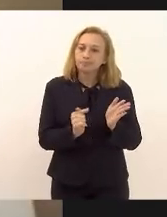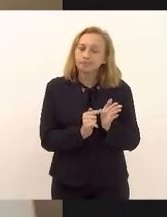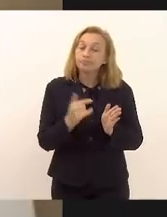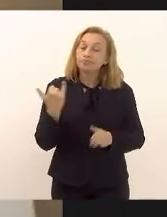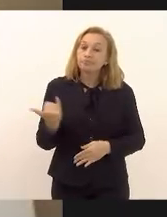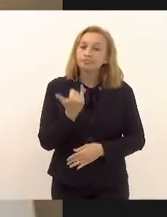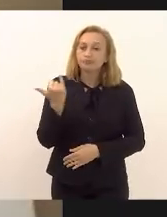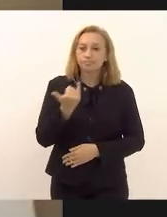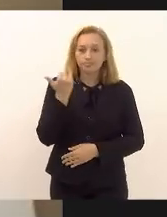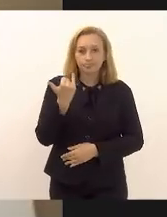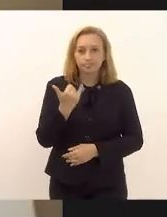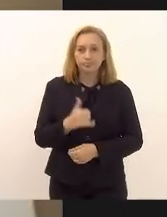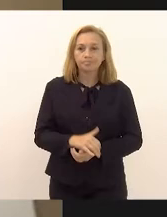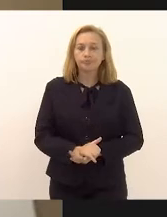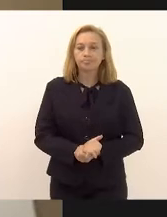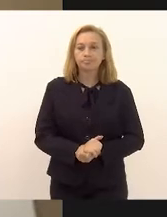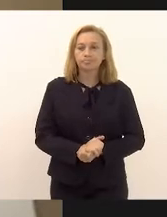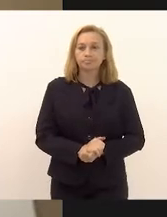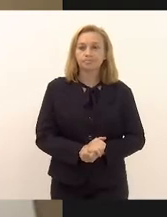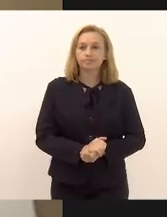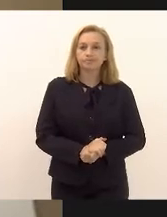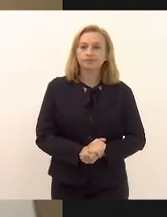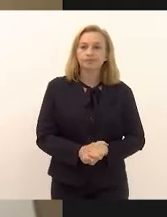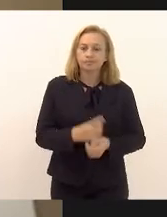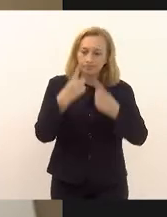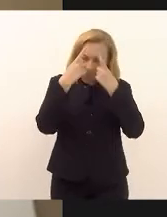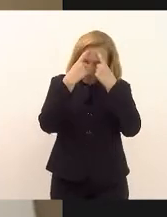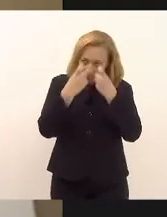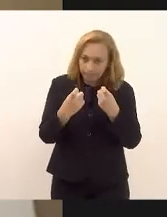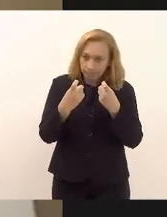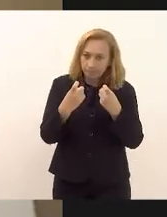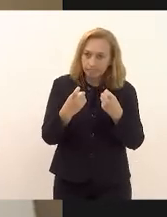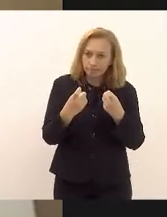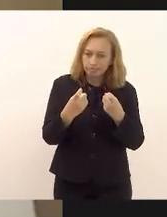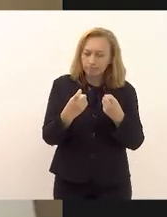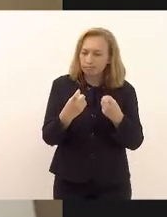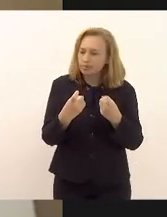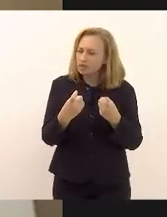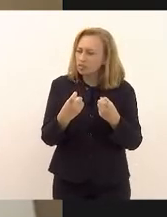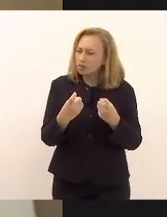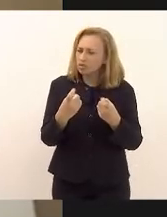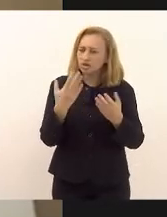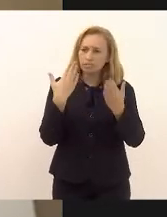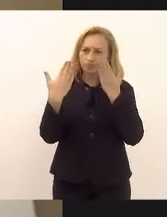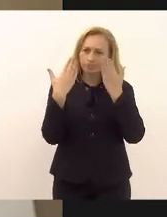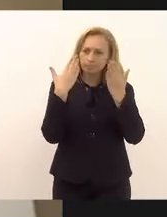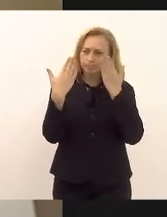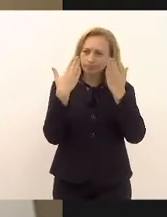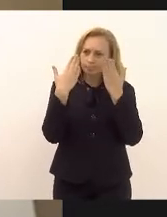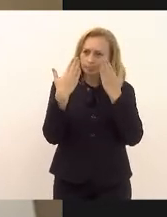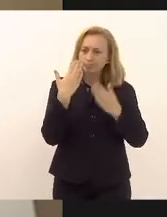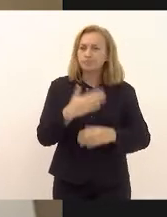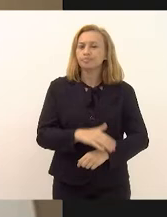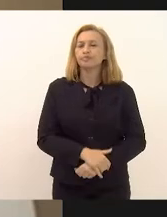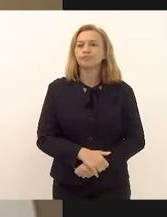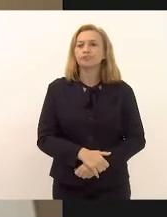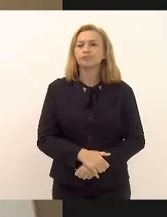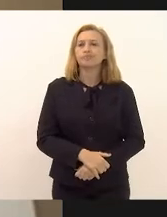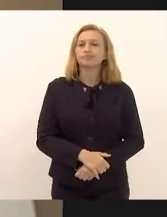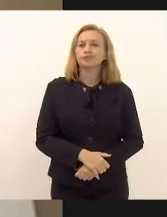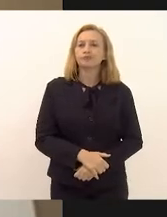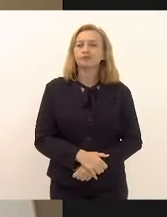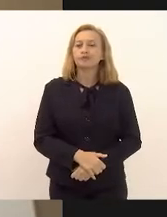suma importância, dada que a violência psicológica, as violências psicológicas, elas